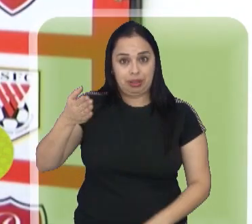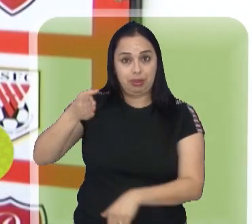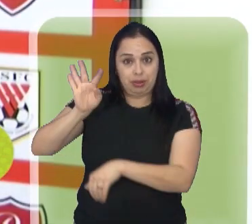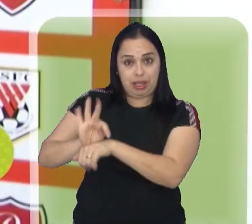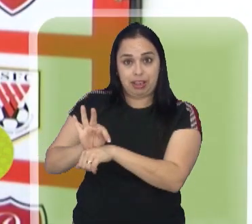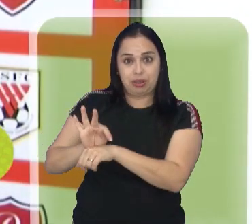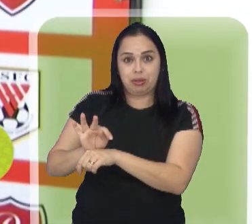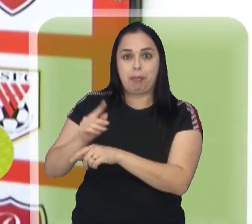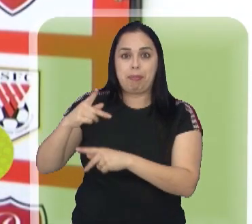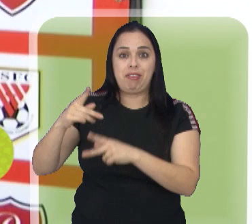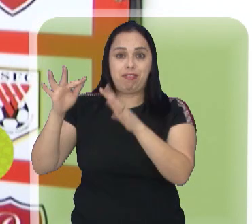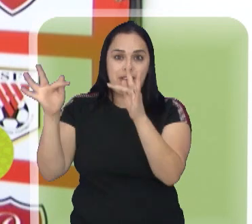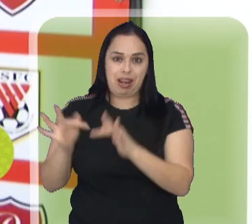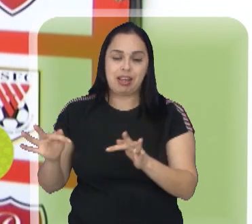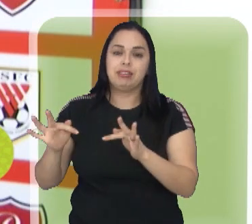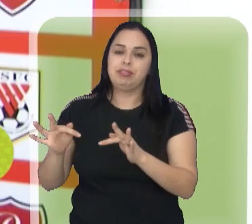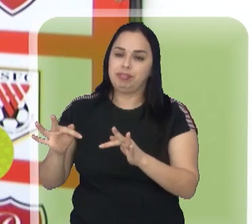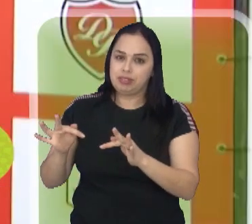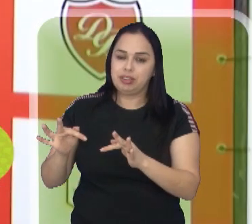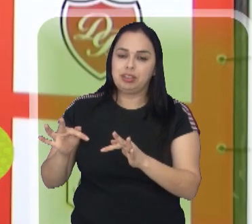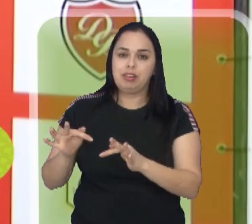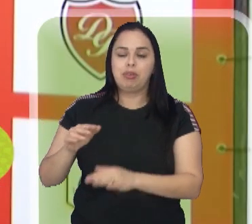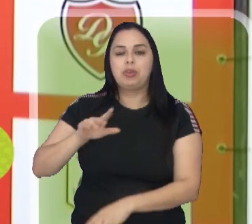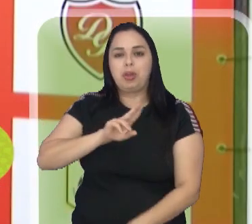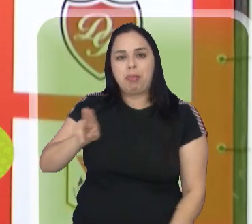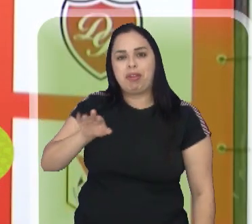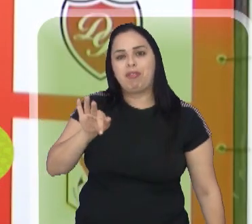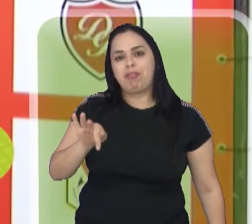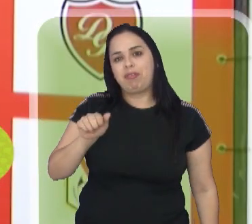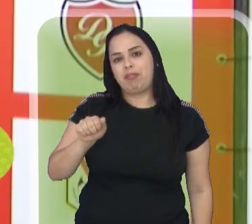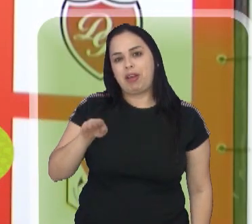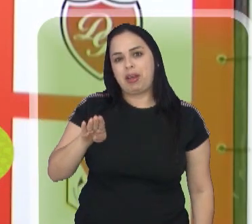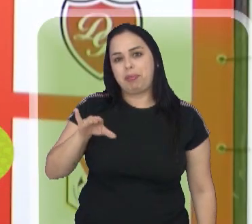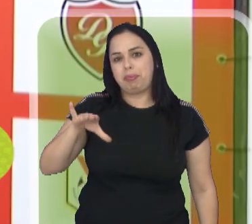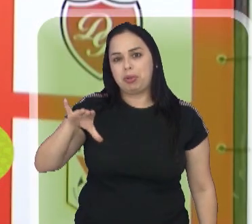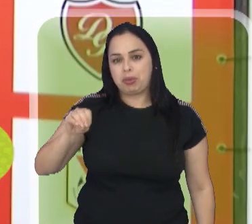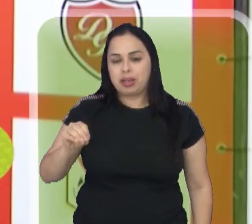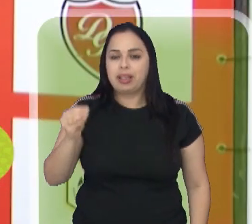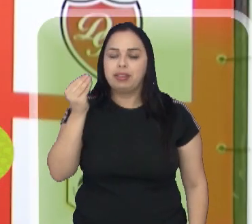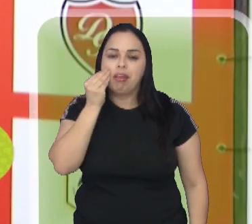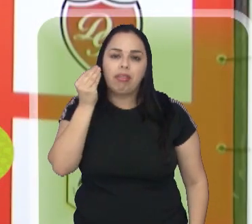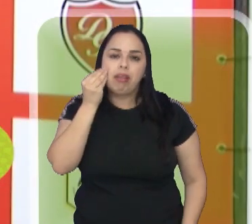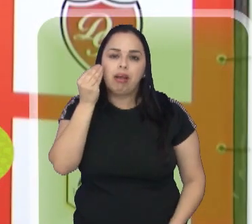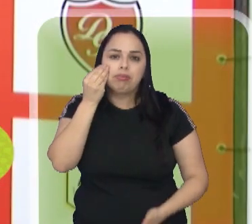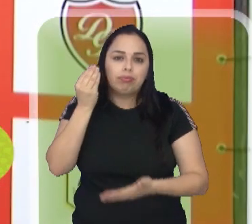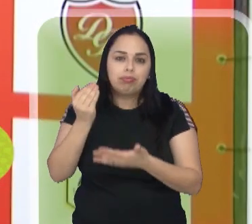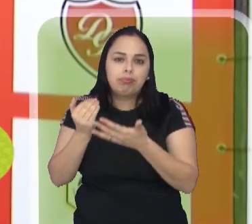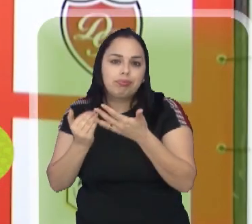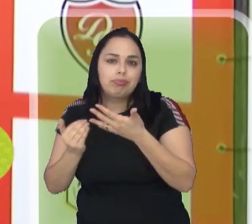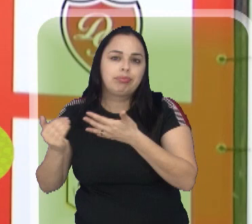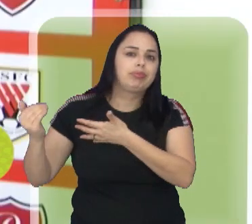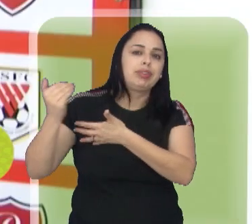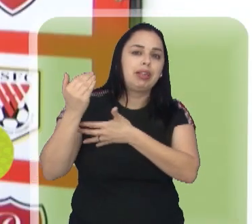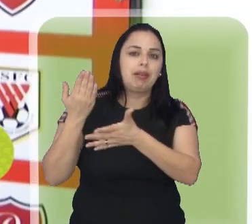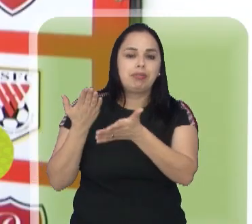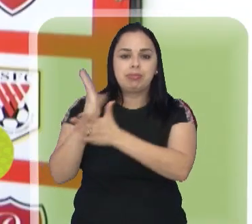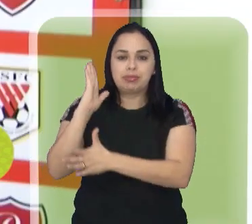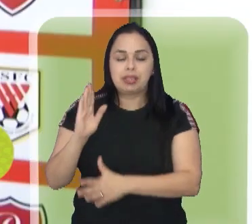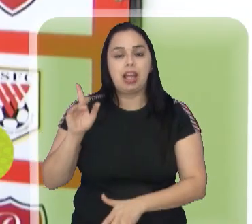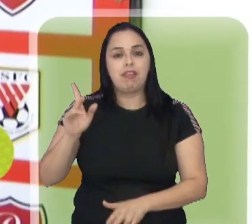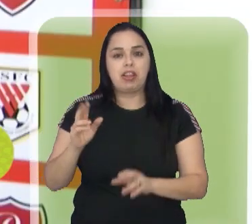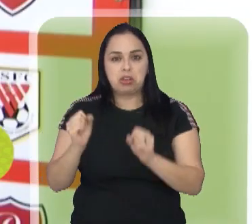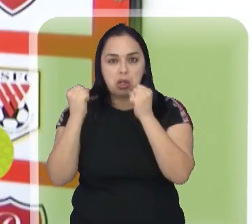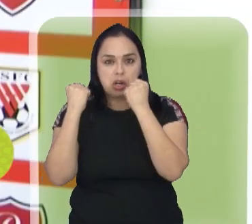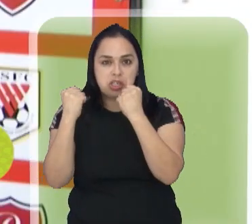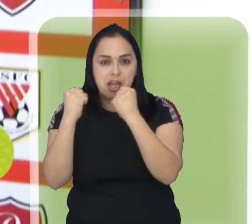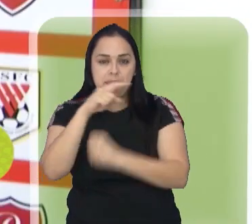do Desportivo Brasil, o joseense Fábio Totti, quer buscar a classificação fora de casa e diz também que vai torcer